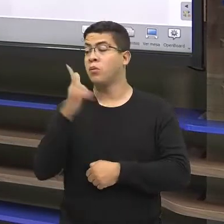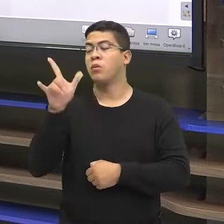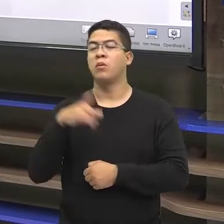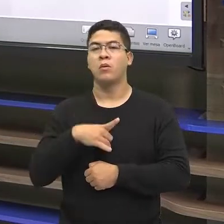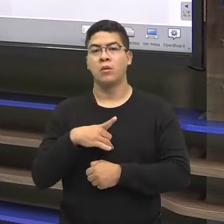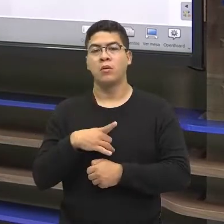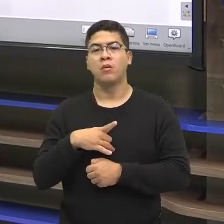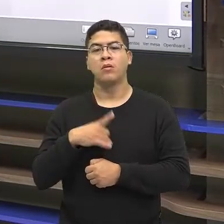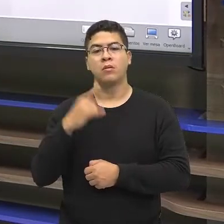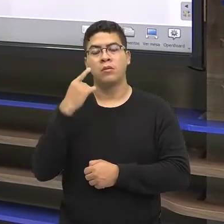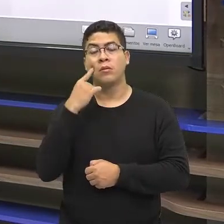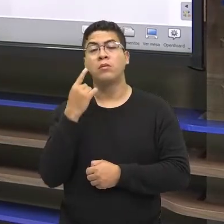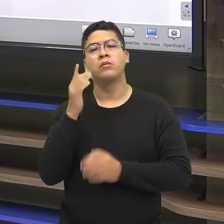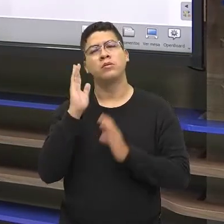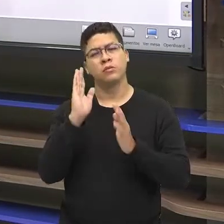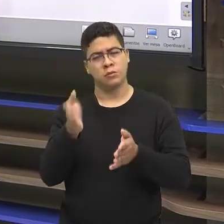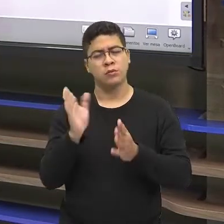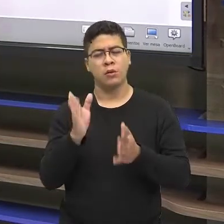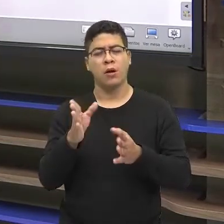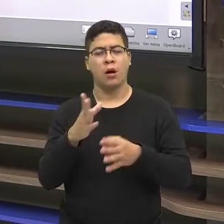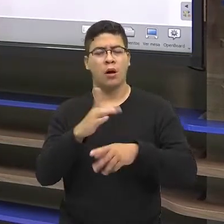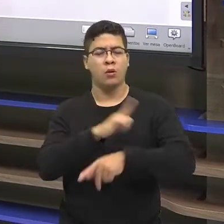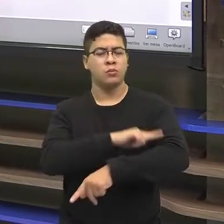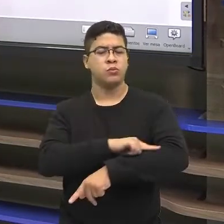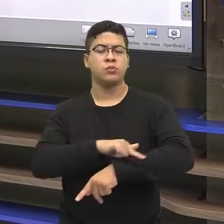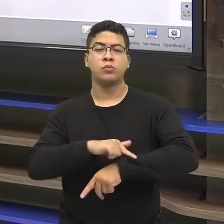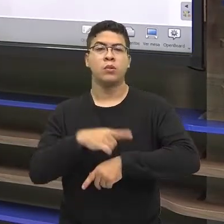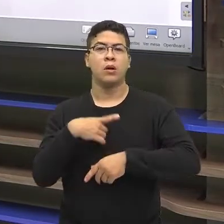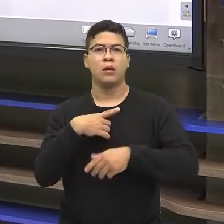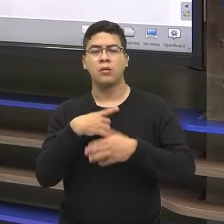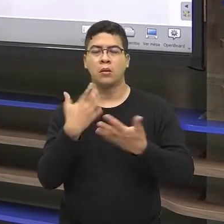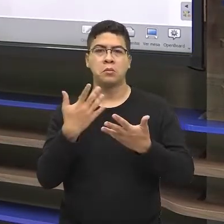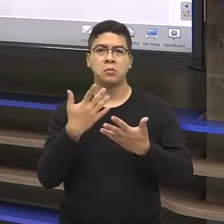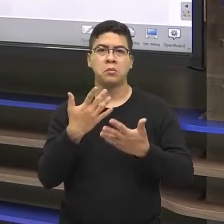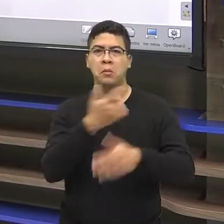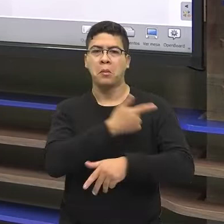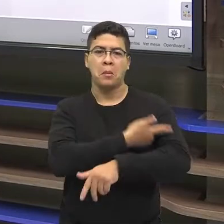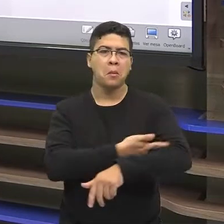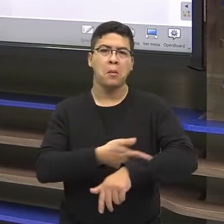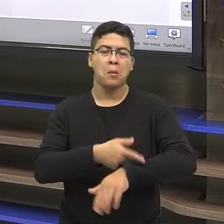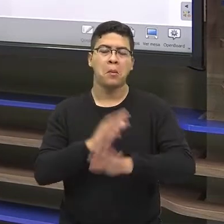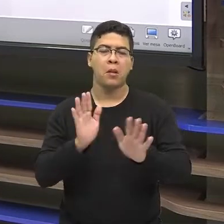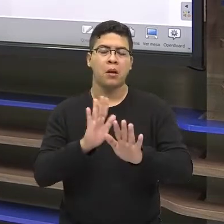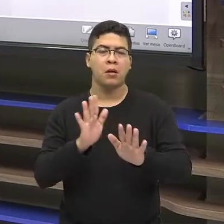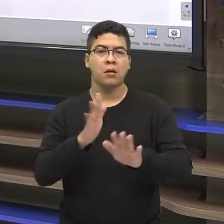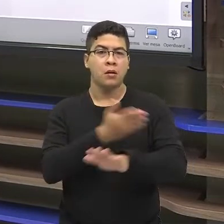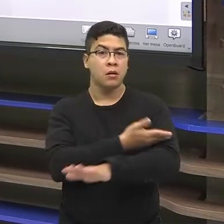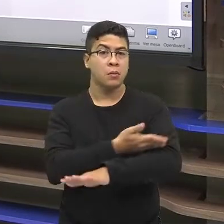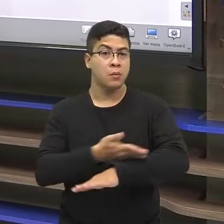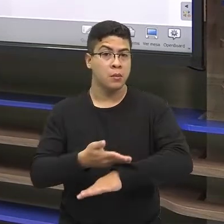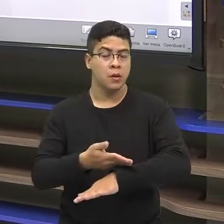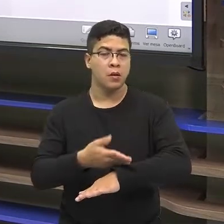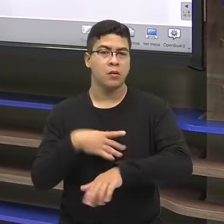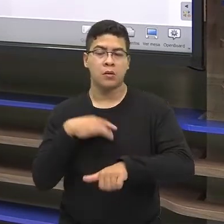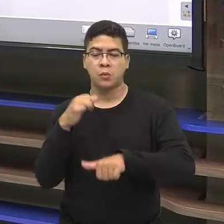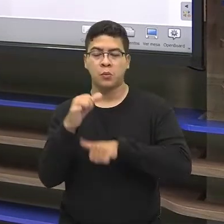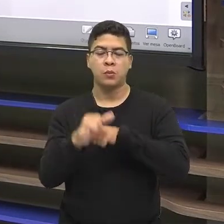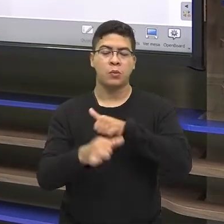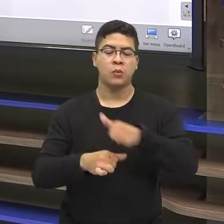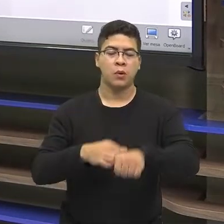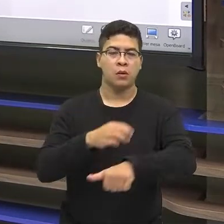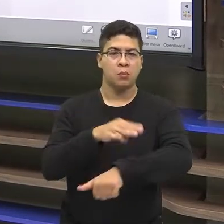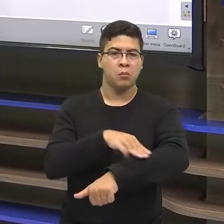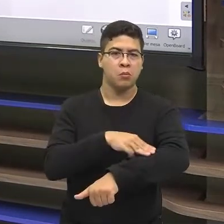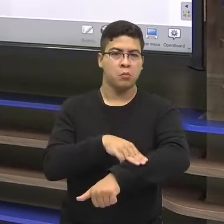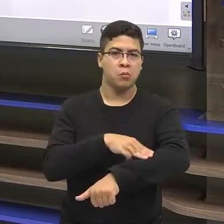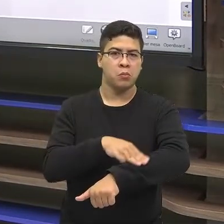vai e, como ele já perdeu mais a cor, ele não fica tão branco, né? Não fica branco, ele fica moreno.